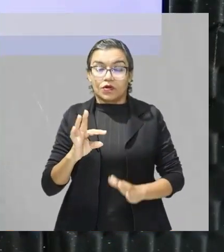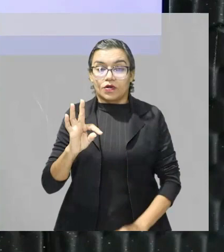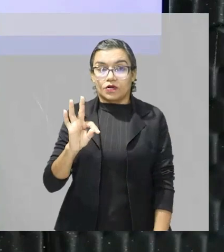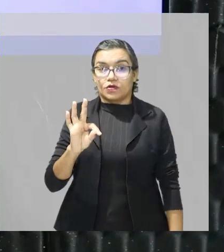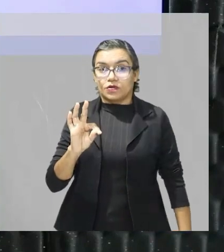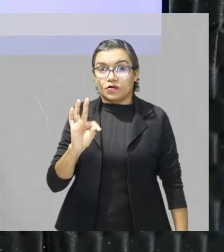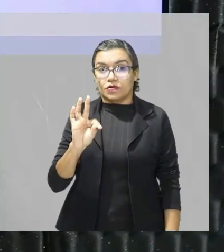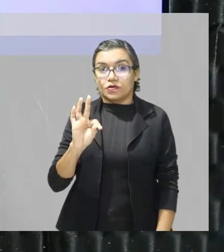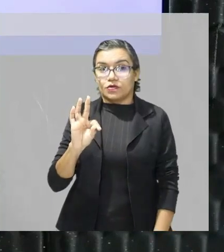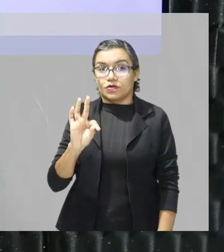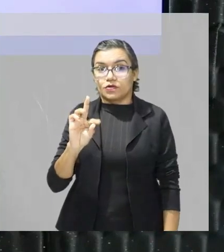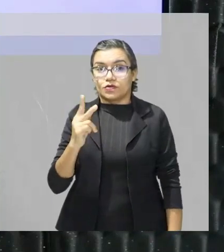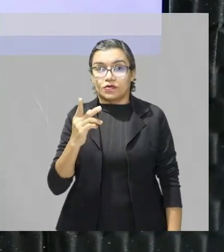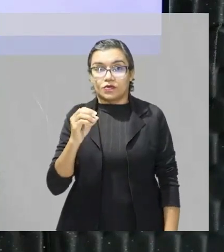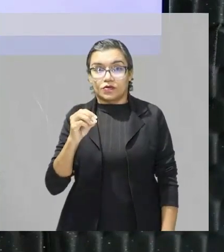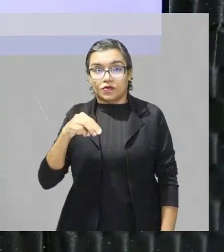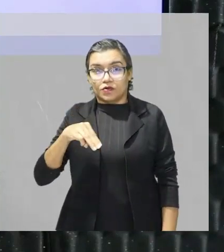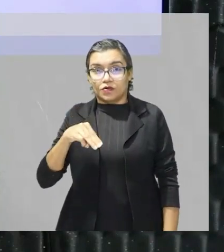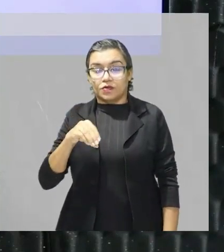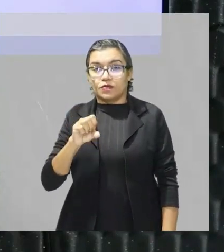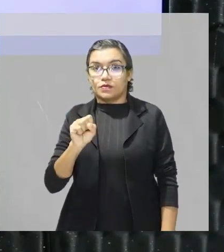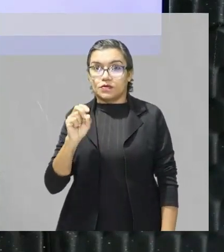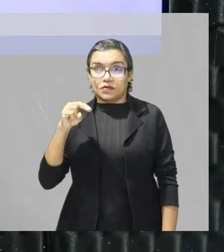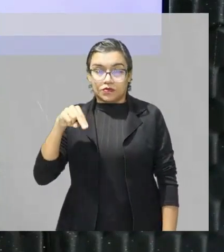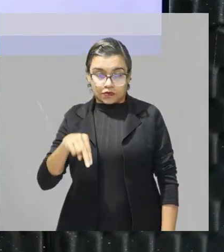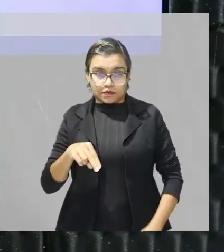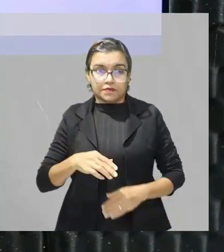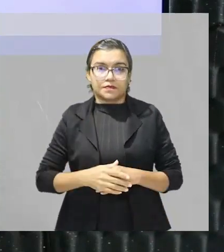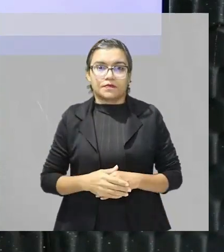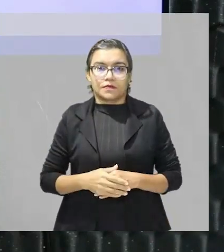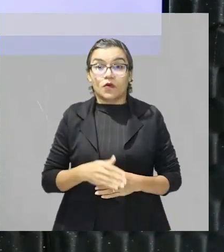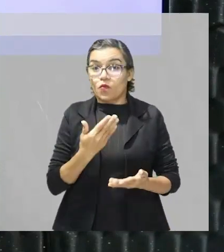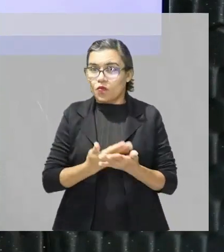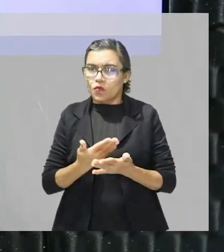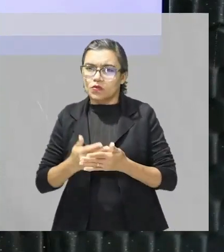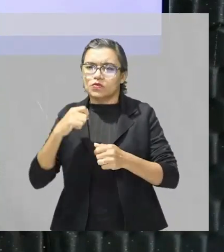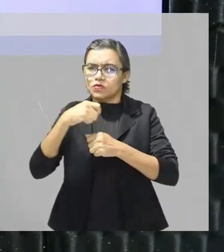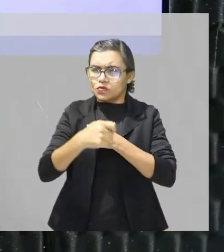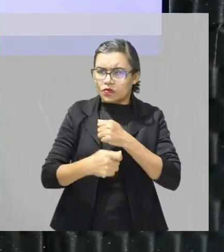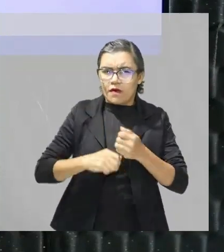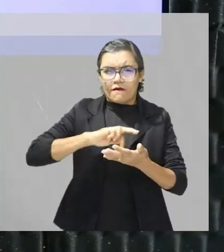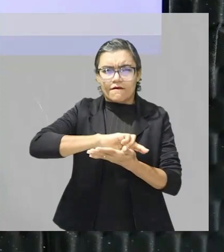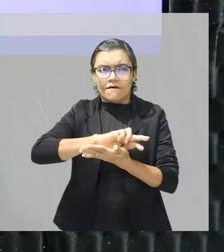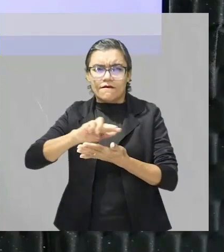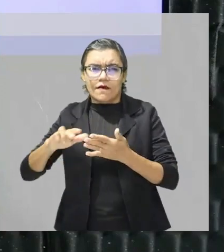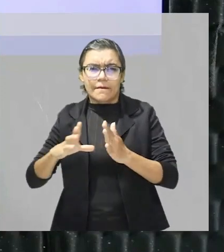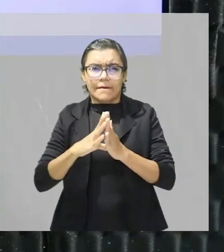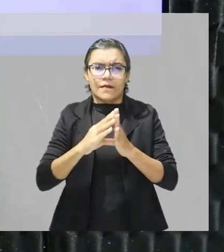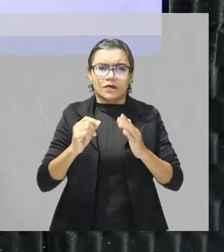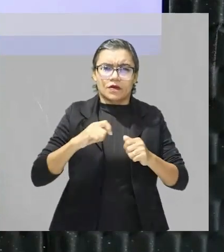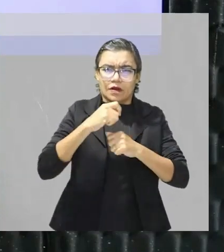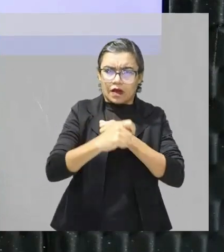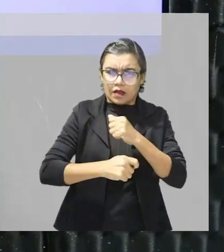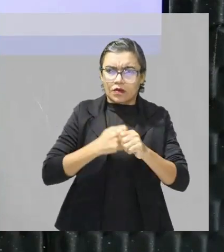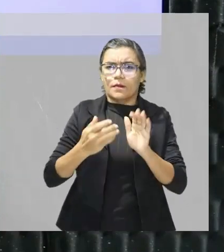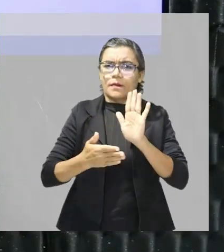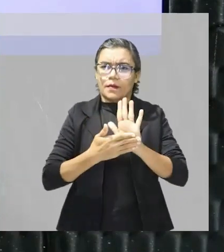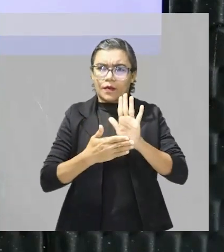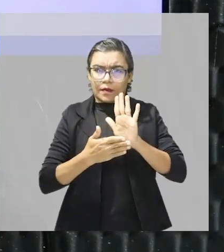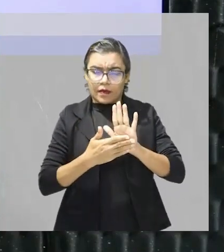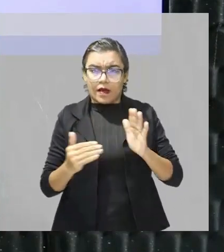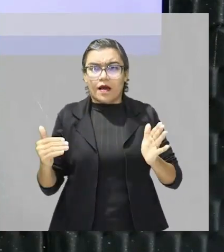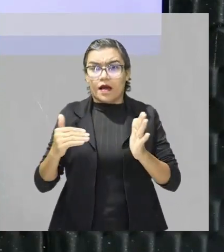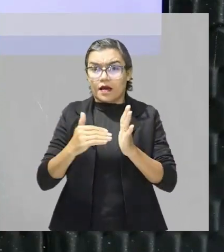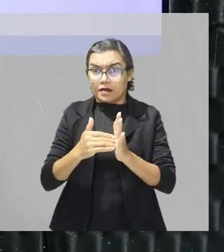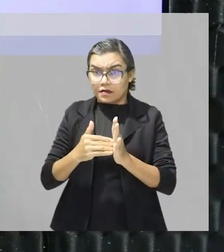longo da história da evolução do estudo do átomo diversos modelos atômicos foram propostos até